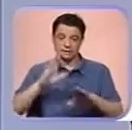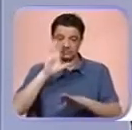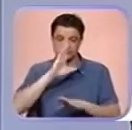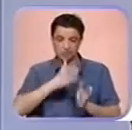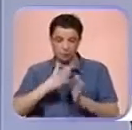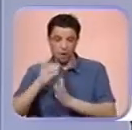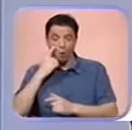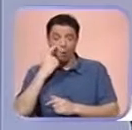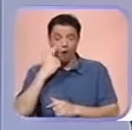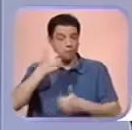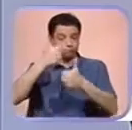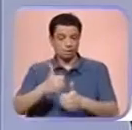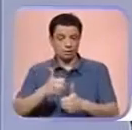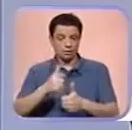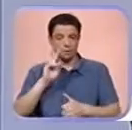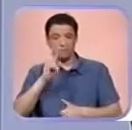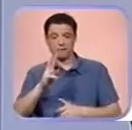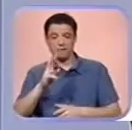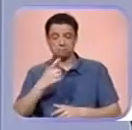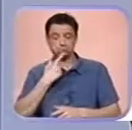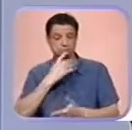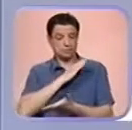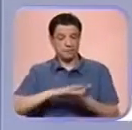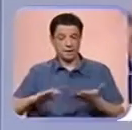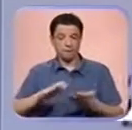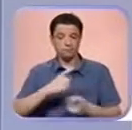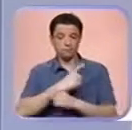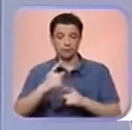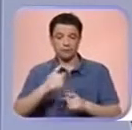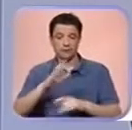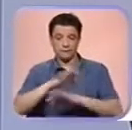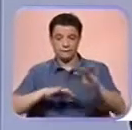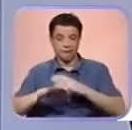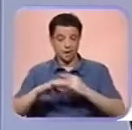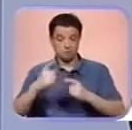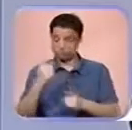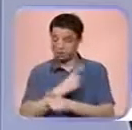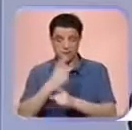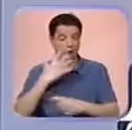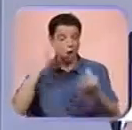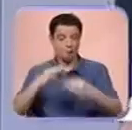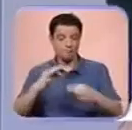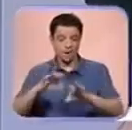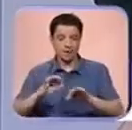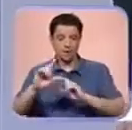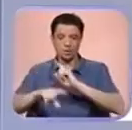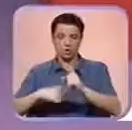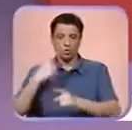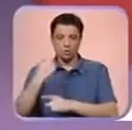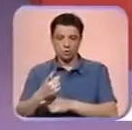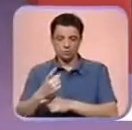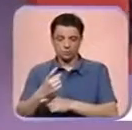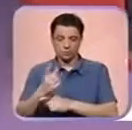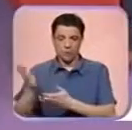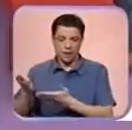lado de um olho bom, ninguém vai dar conta de nada, porque o seu olho vai permitir claro. Fazer toda a atividade normal. Faz o trabalho todo. Vamos então prosseguir com muito bem.